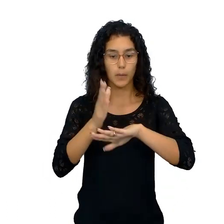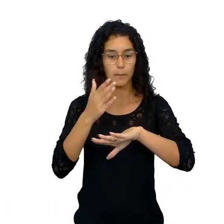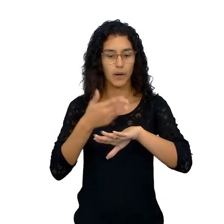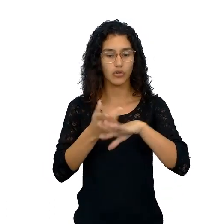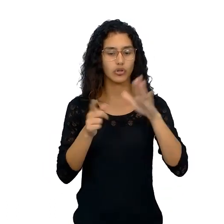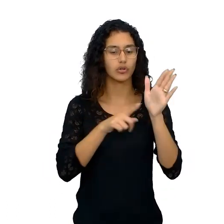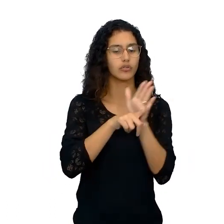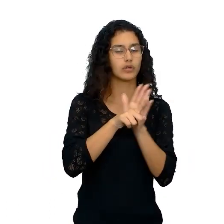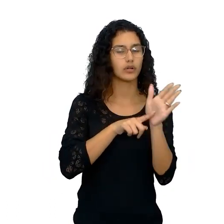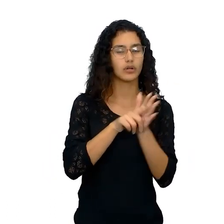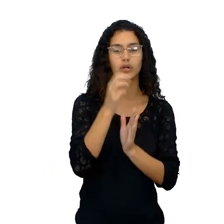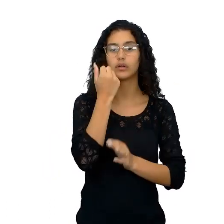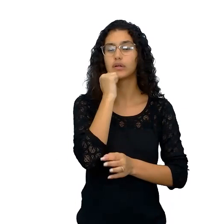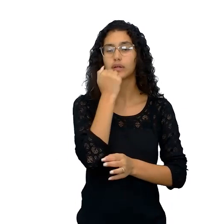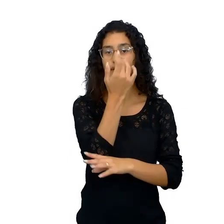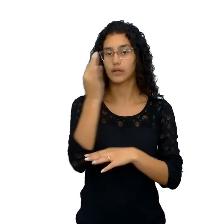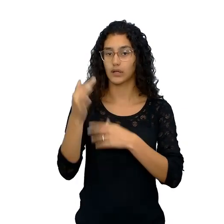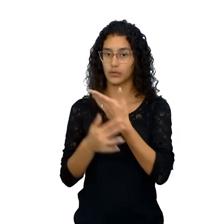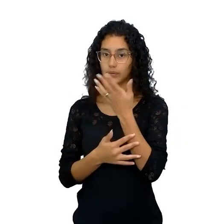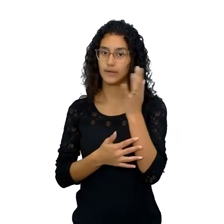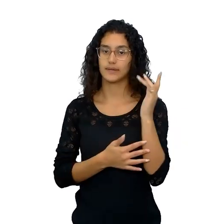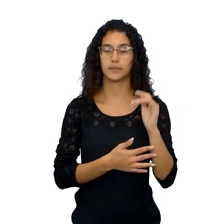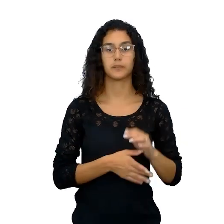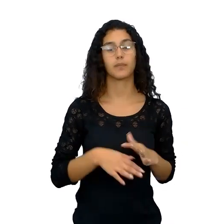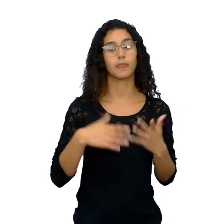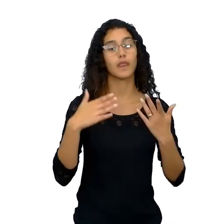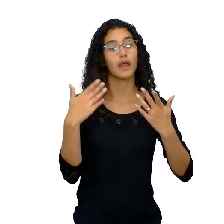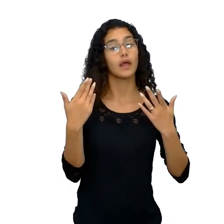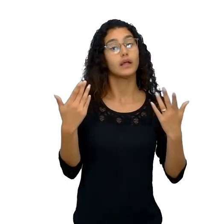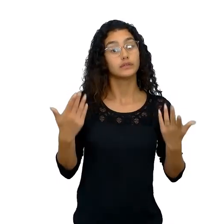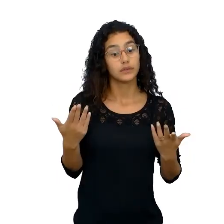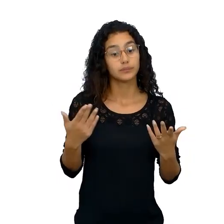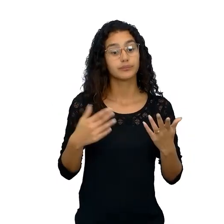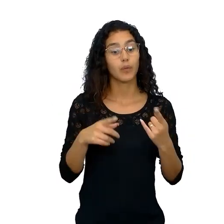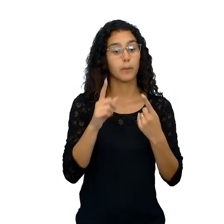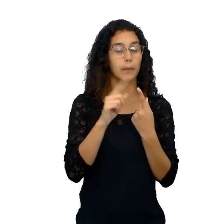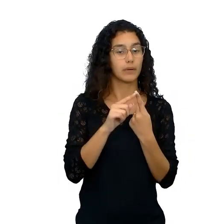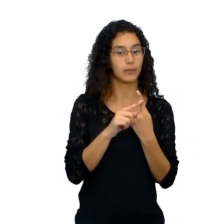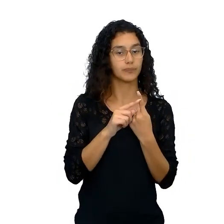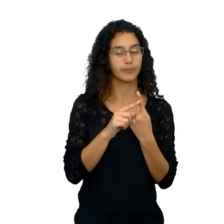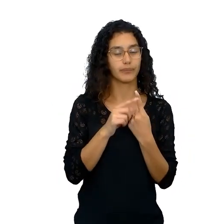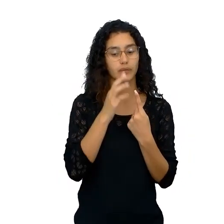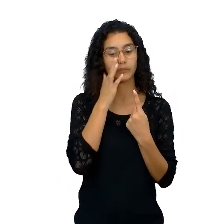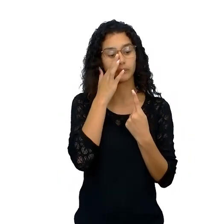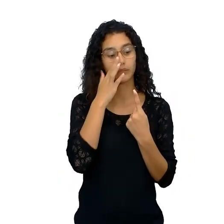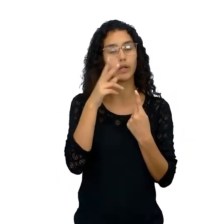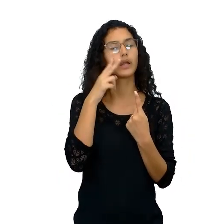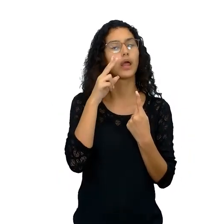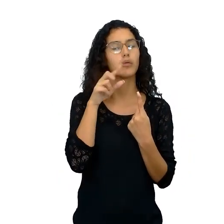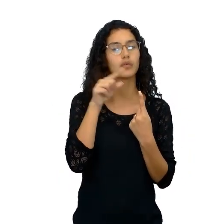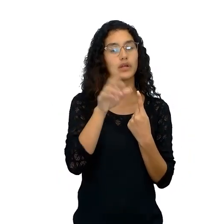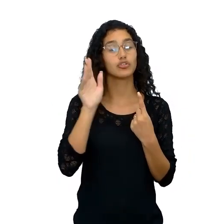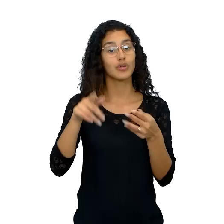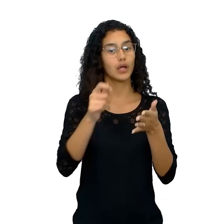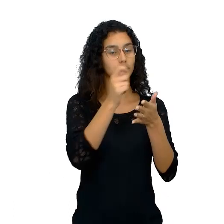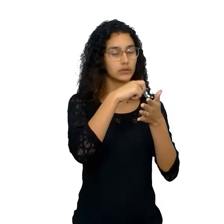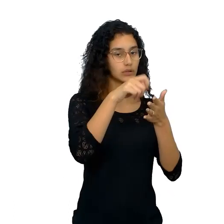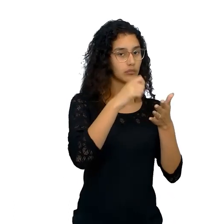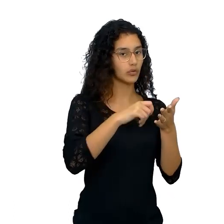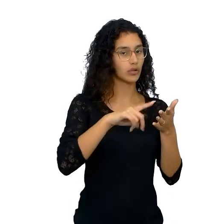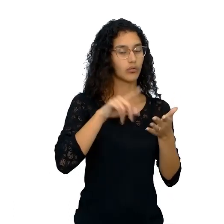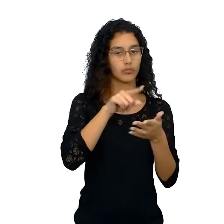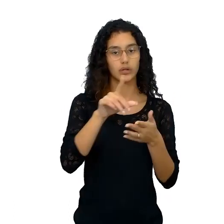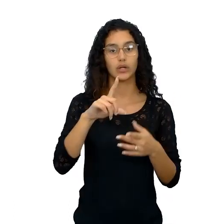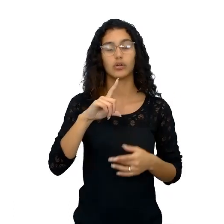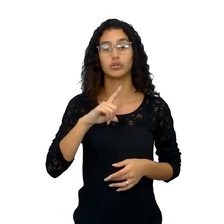práticas investigativas em ciência da natureza. Então, retome, a primeira coisa, retoma aquilo que vocês já escreveram sobre o que